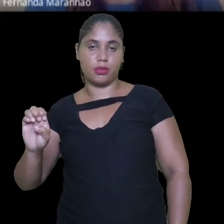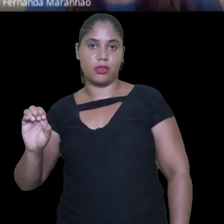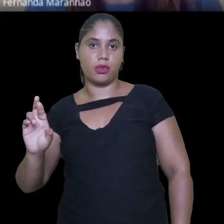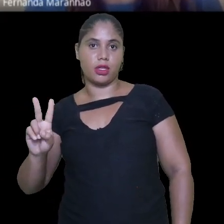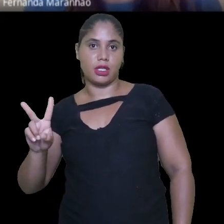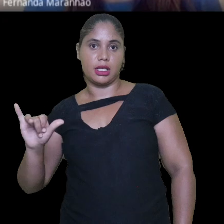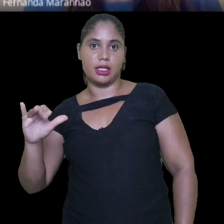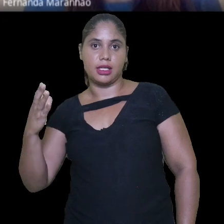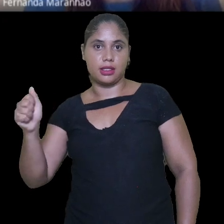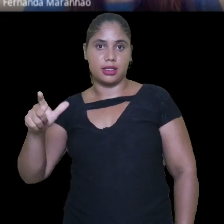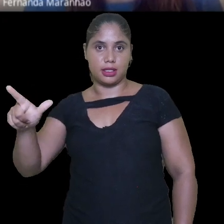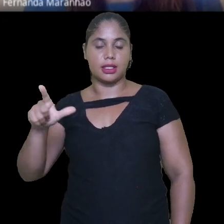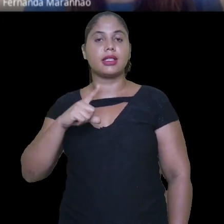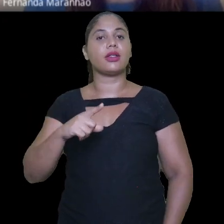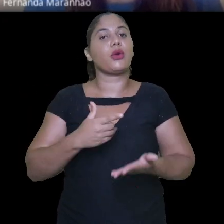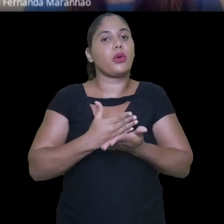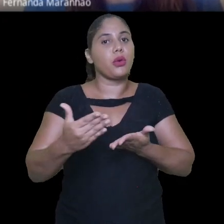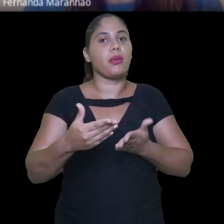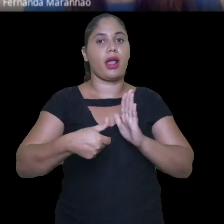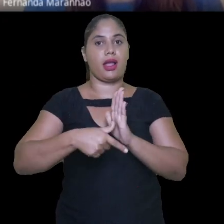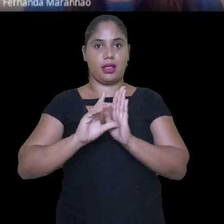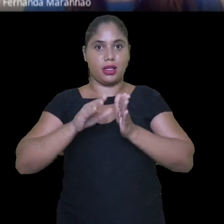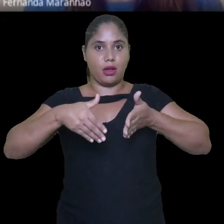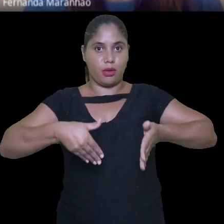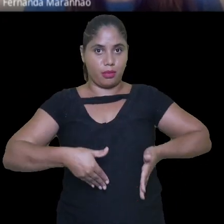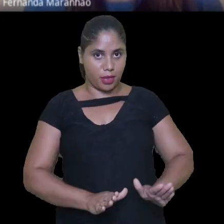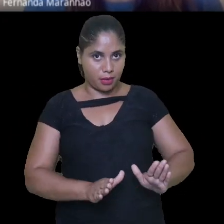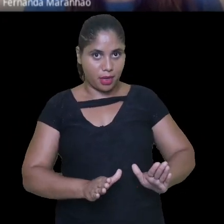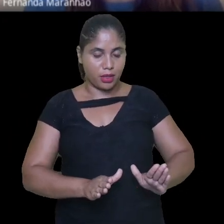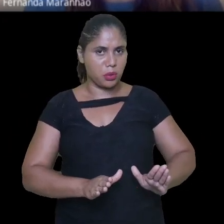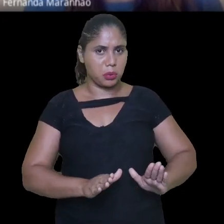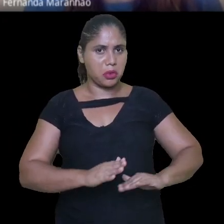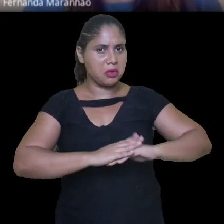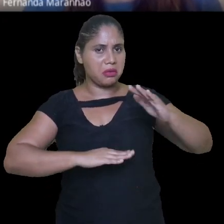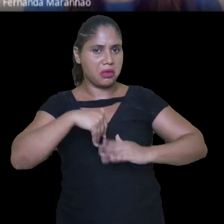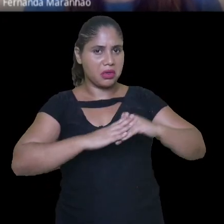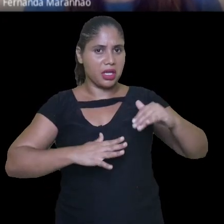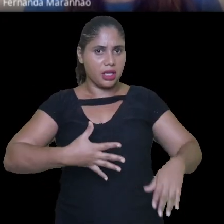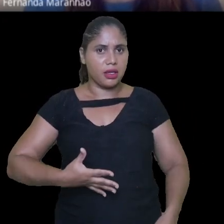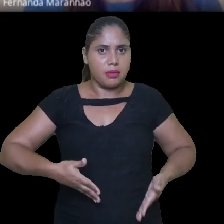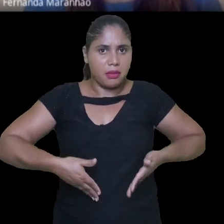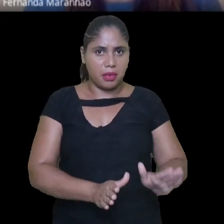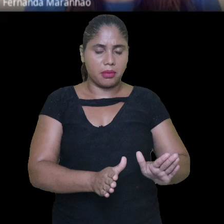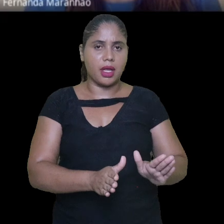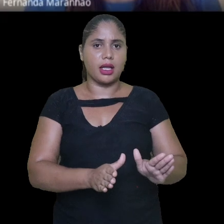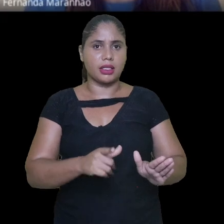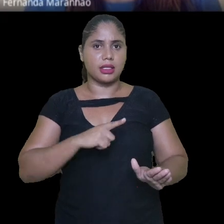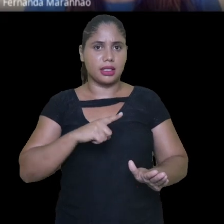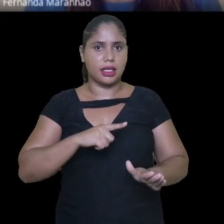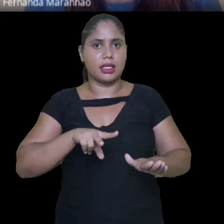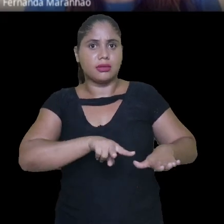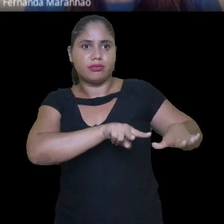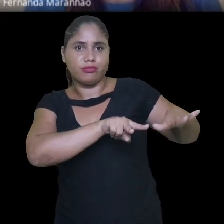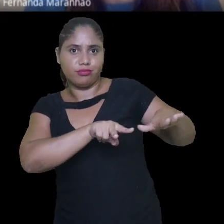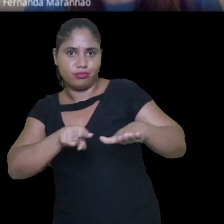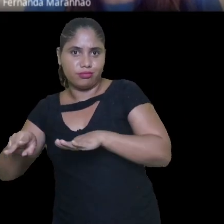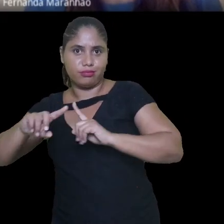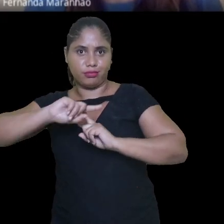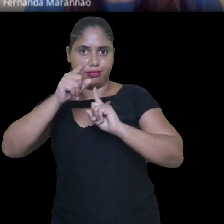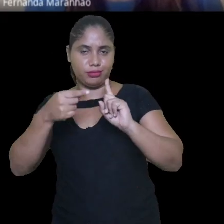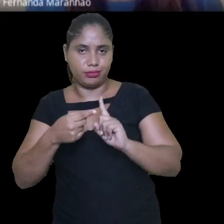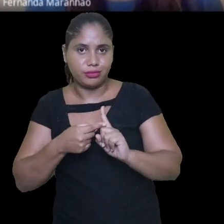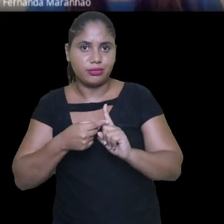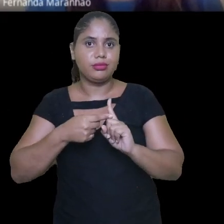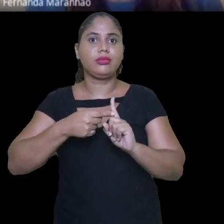em parto, é considerado um parto prematuro. E que é diferente o mecanismo fisiopatológico da insuficiência